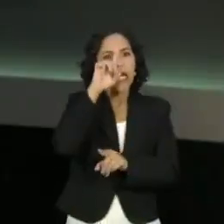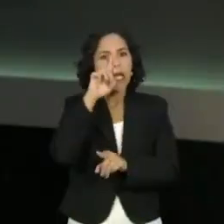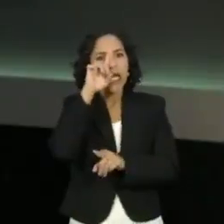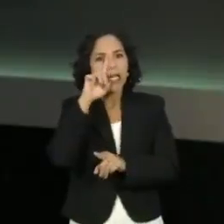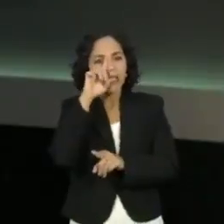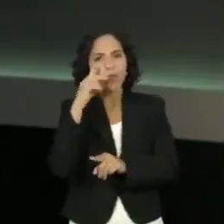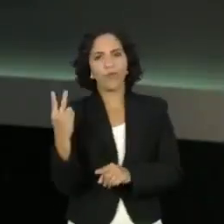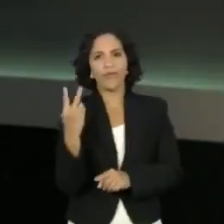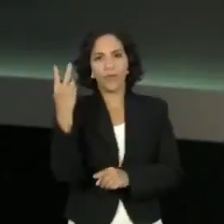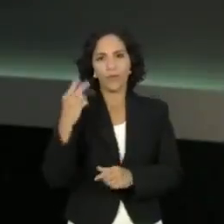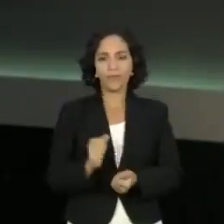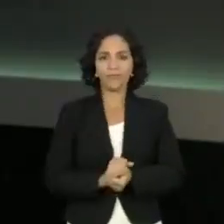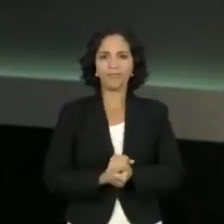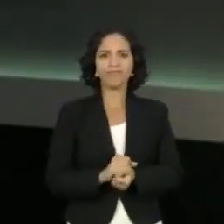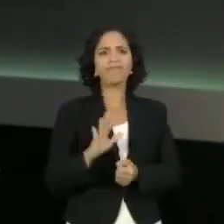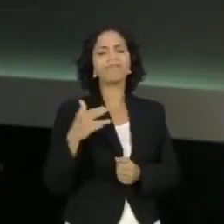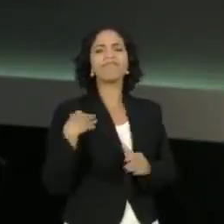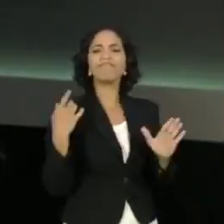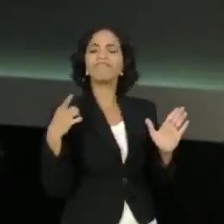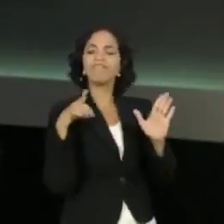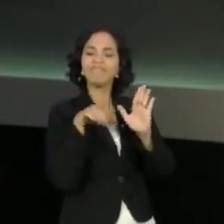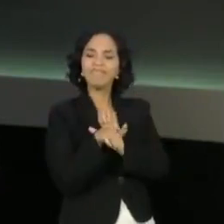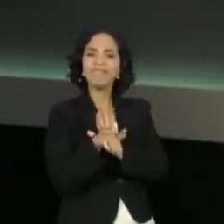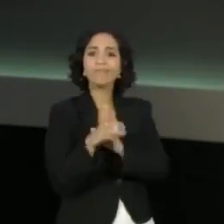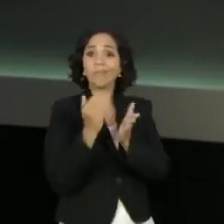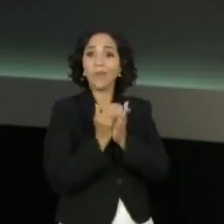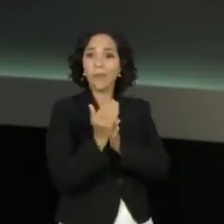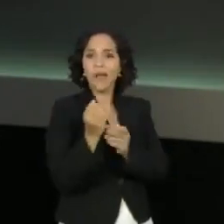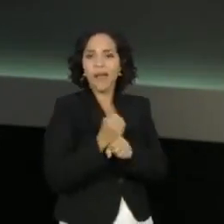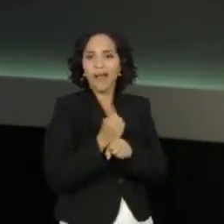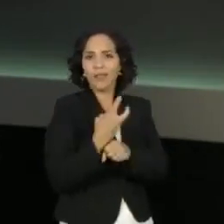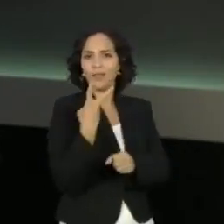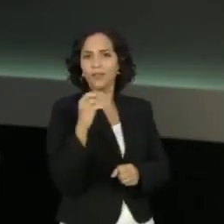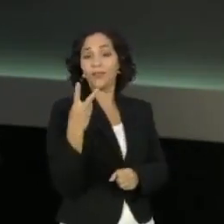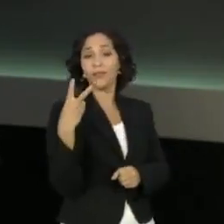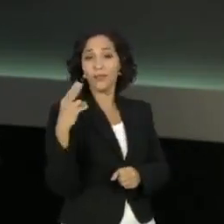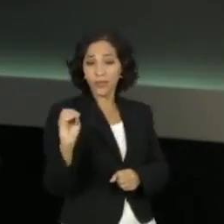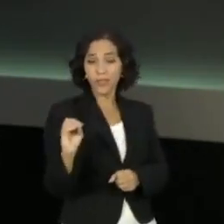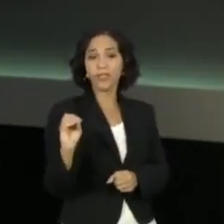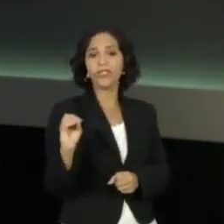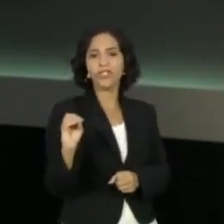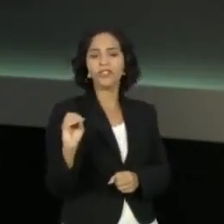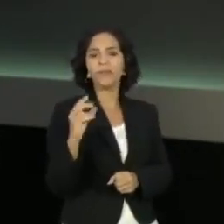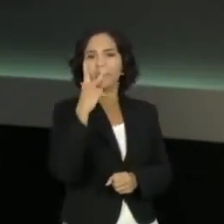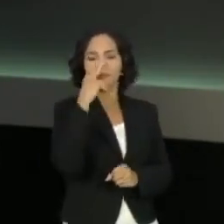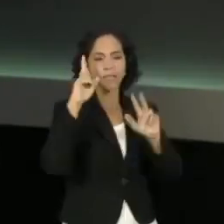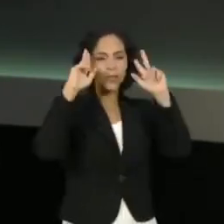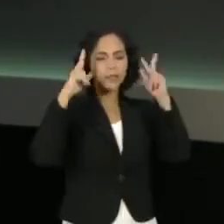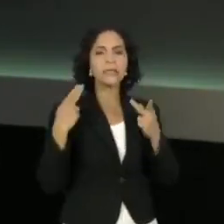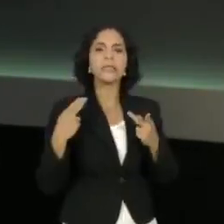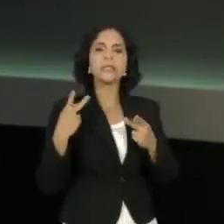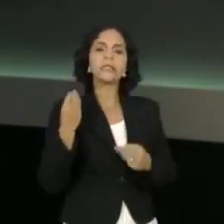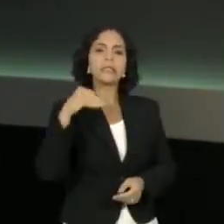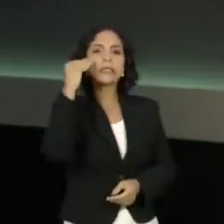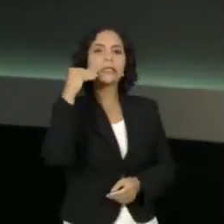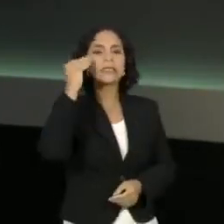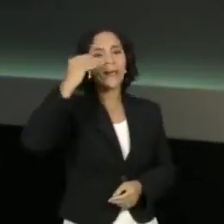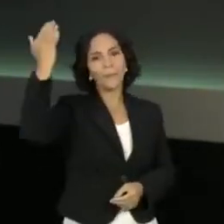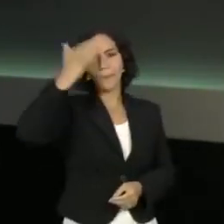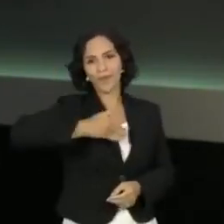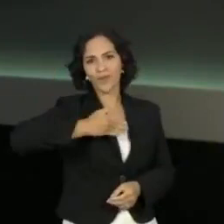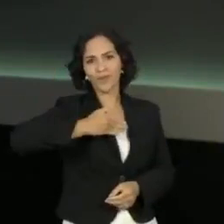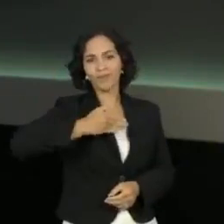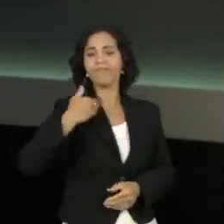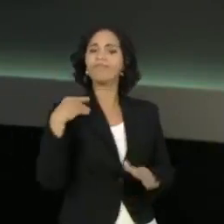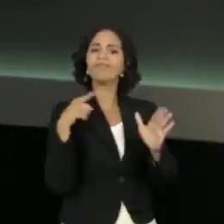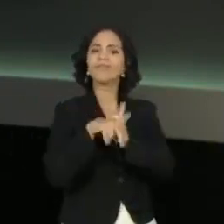risco. Christian Dunker, eu começo te perguntando, 2020 colocou a humanidade à prova. Queria saber